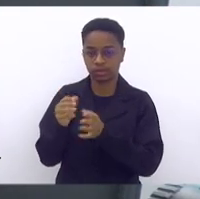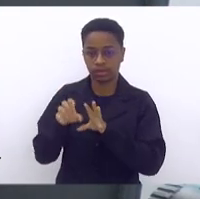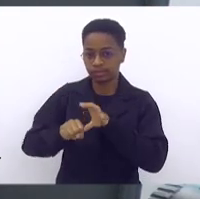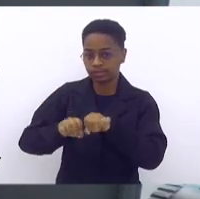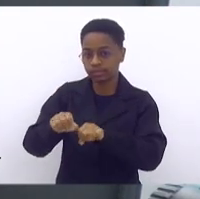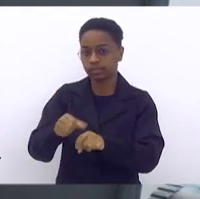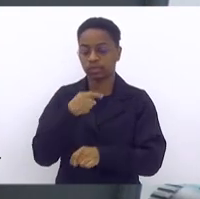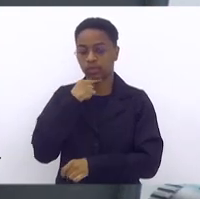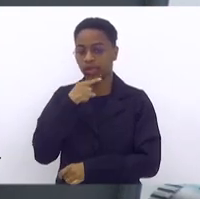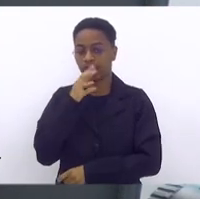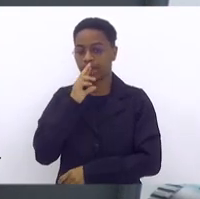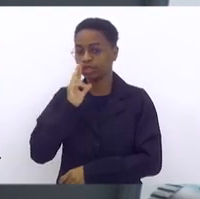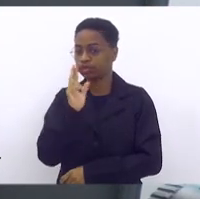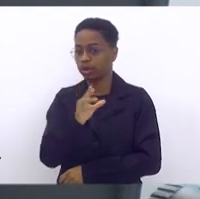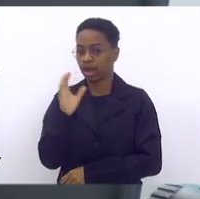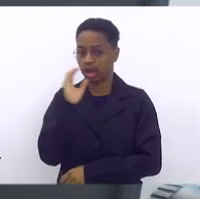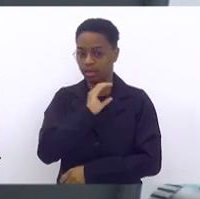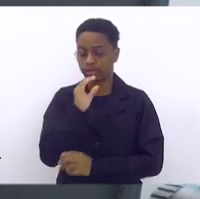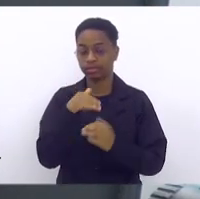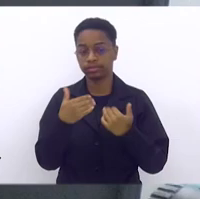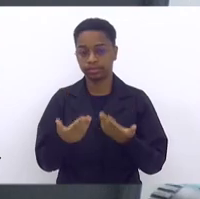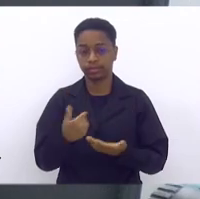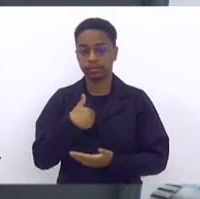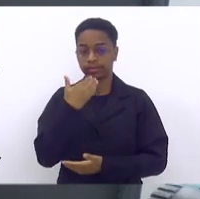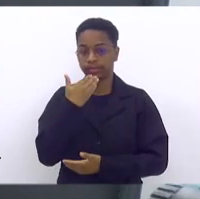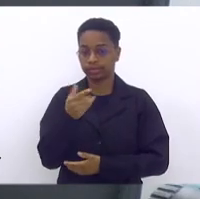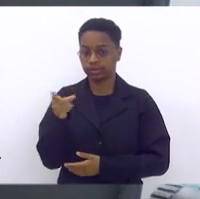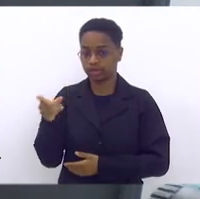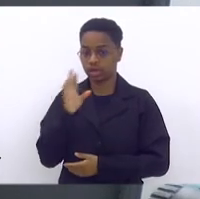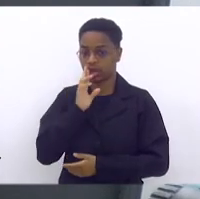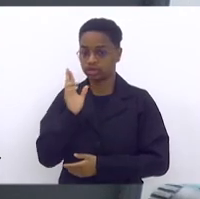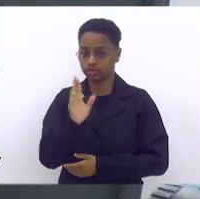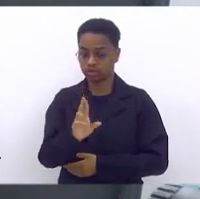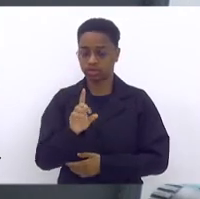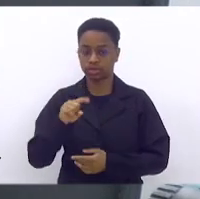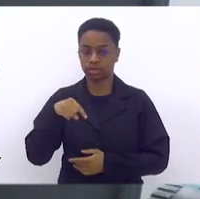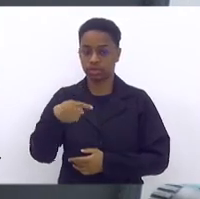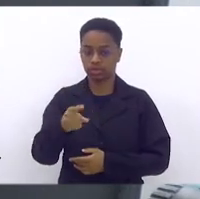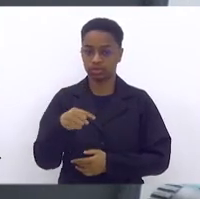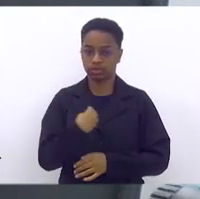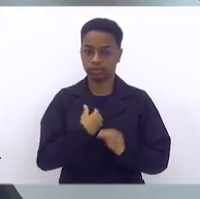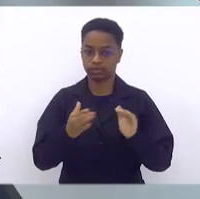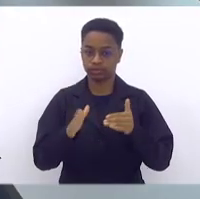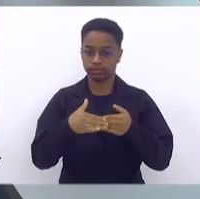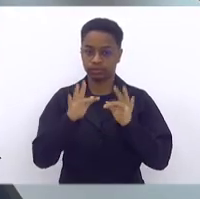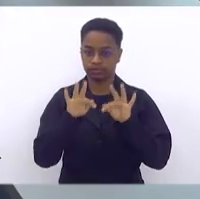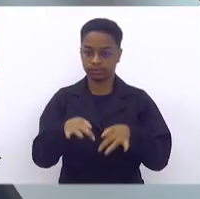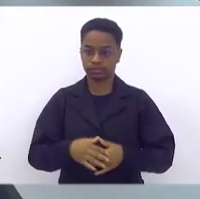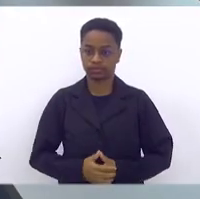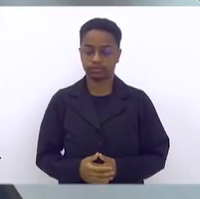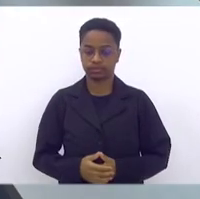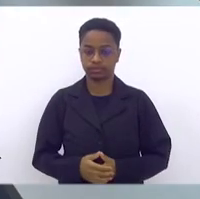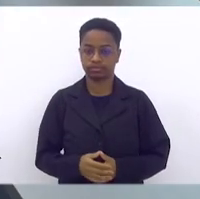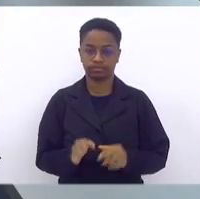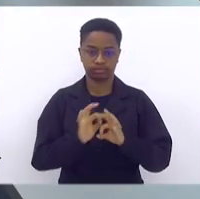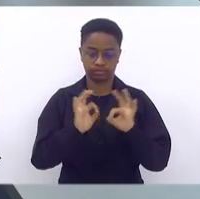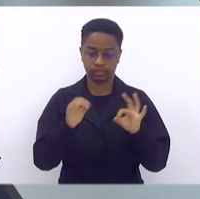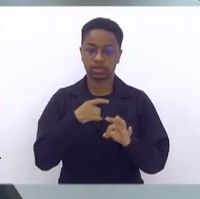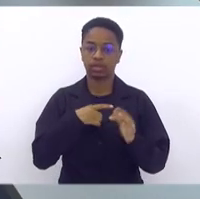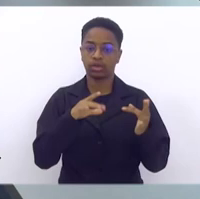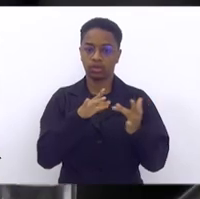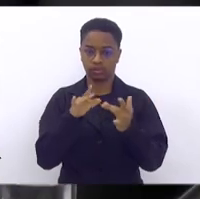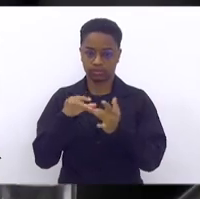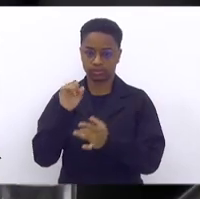essa resposta mais imediata. Então, pedi ao doutor Rafael para responder, e em seguida nós vamos encerrar. Perfeito. A gente tem contato com